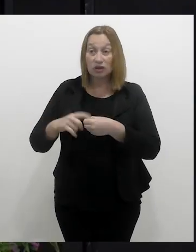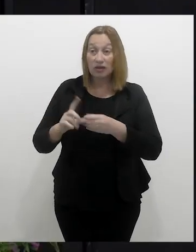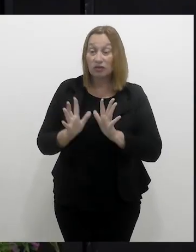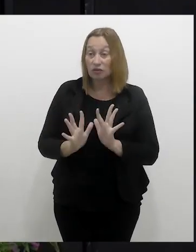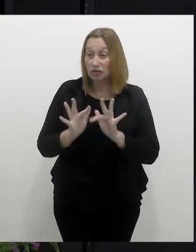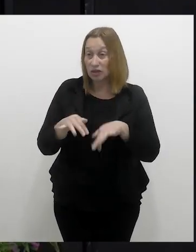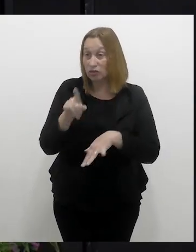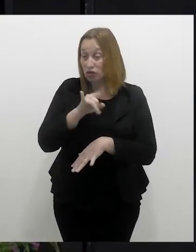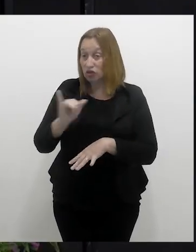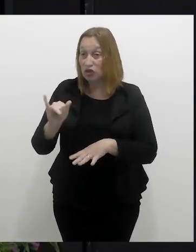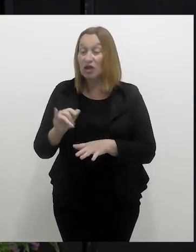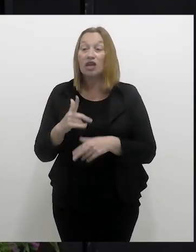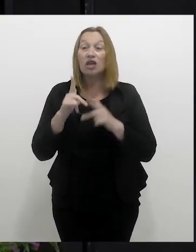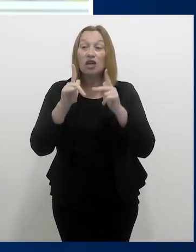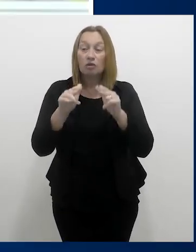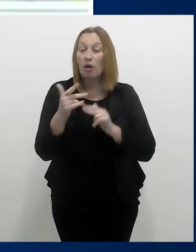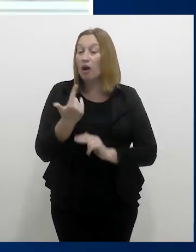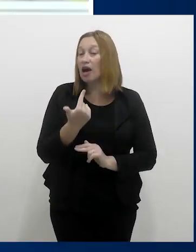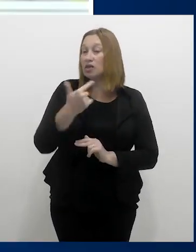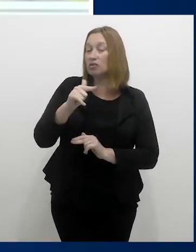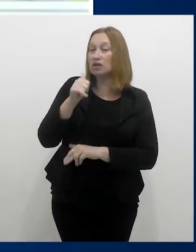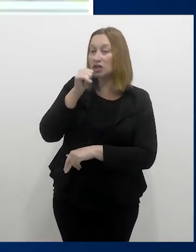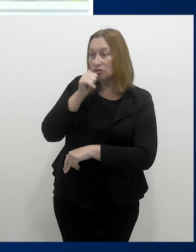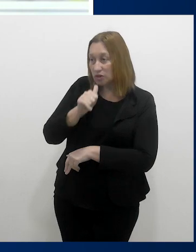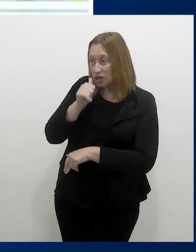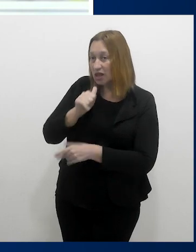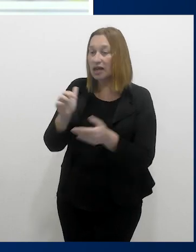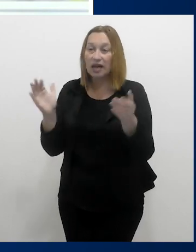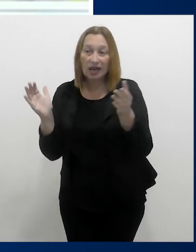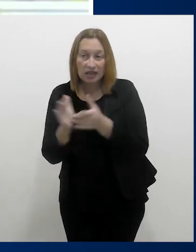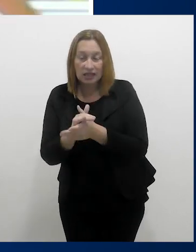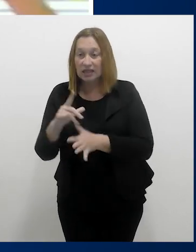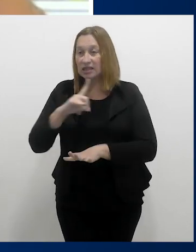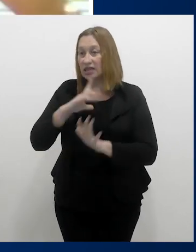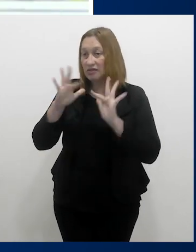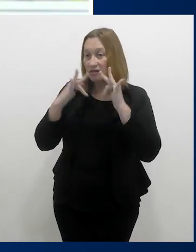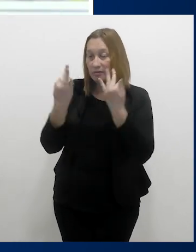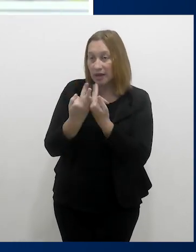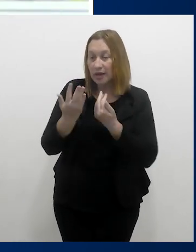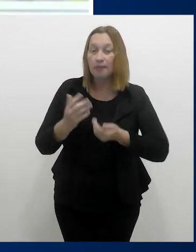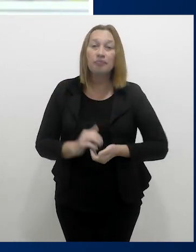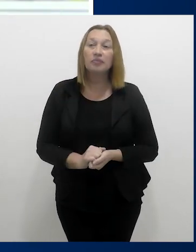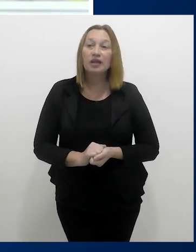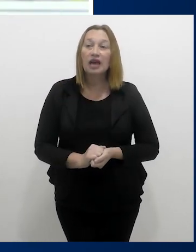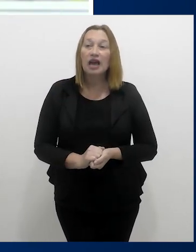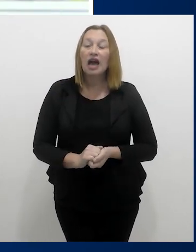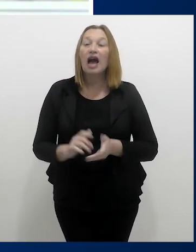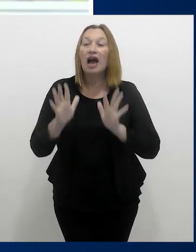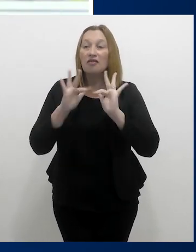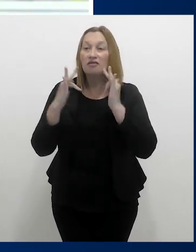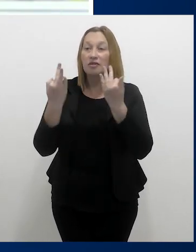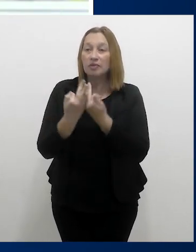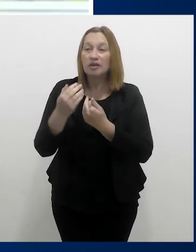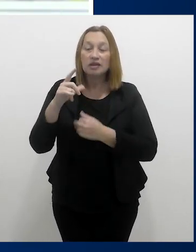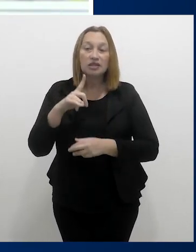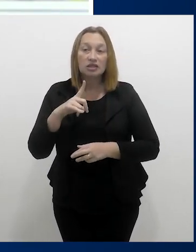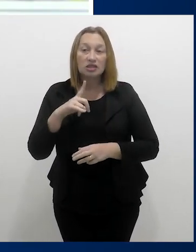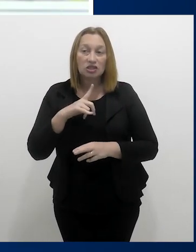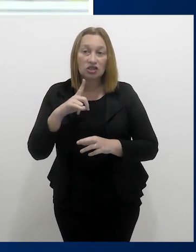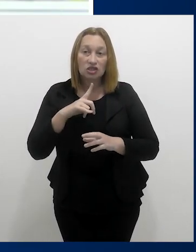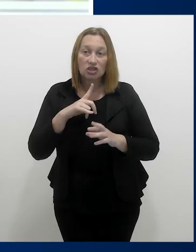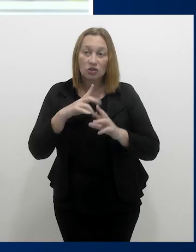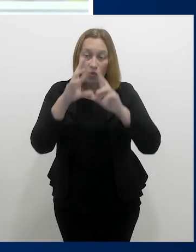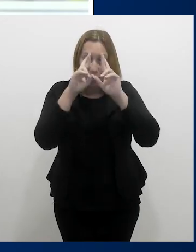as pessoas que eram casadas, que tinham família. E essas famílias incorporaram isso num